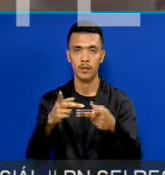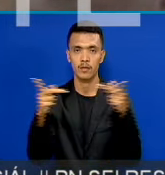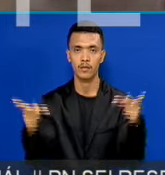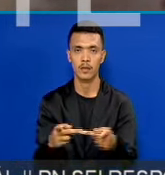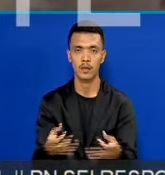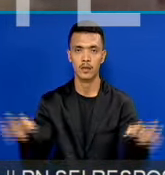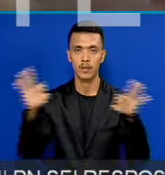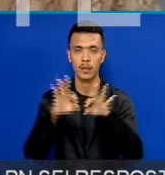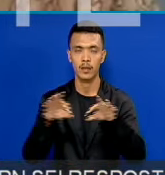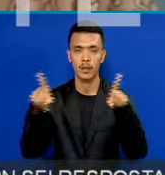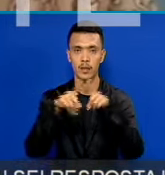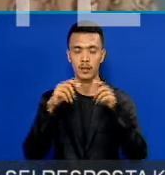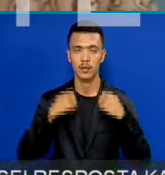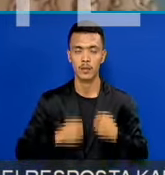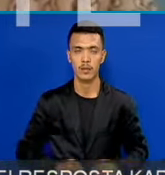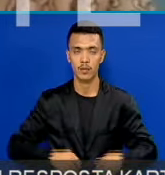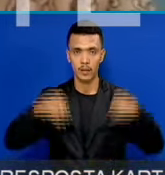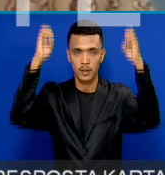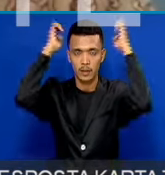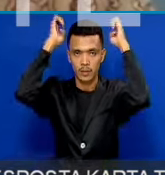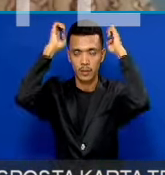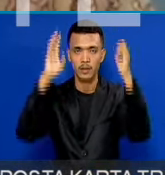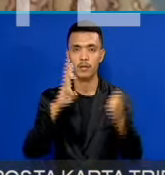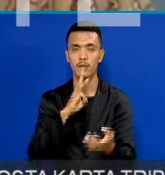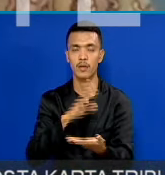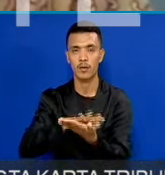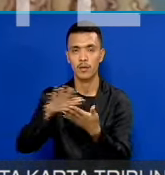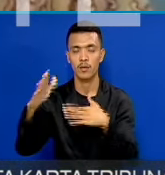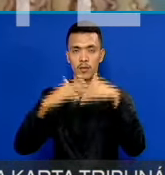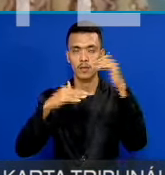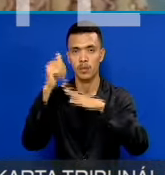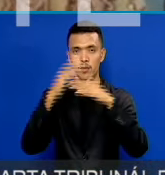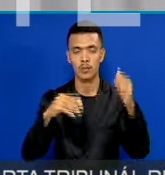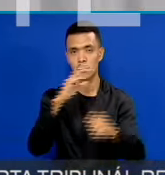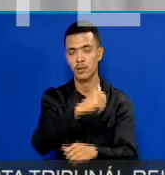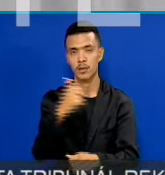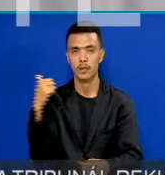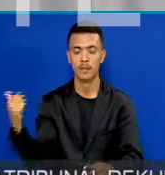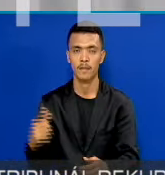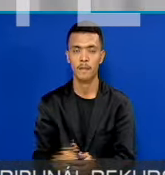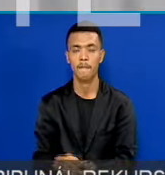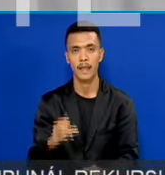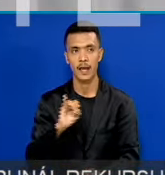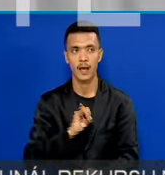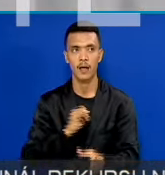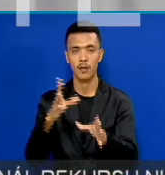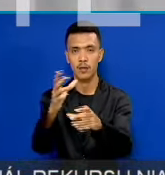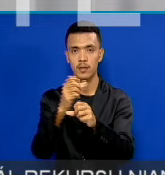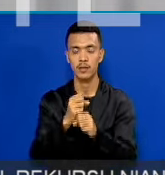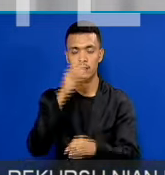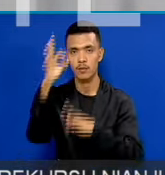sira hanesan saúde, educação, bemos, infraestrutura no selutan. Assumo confiança em